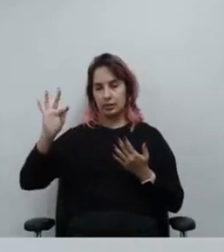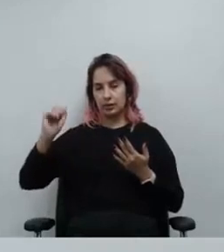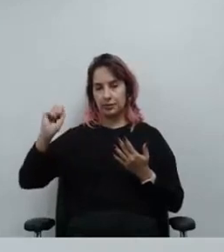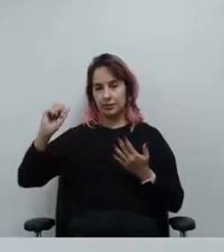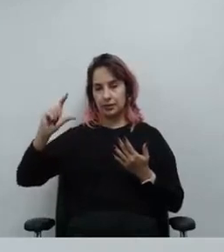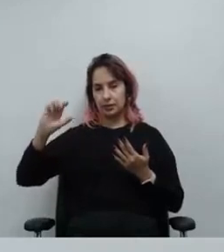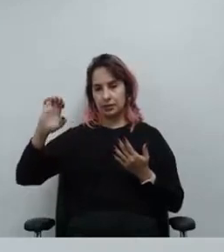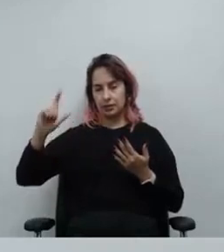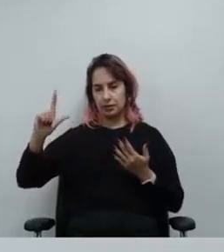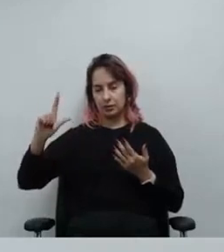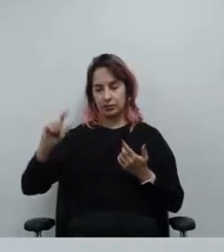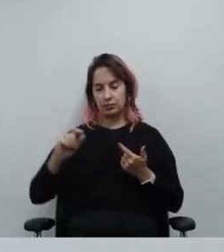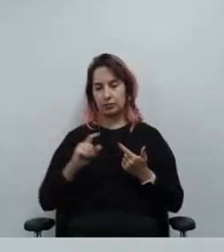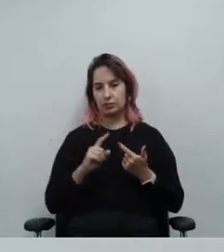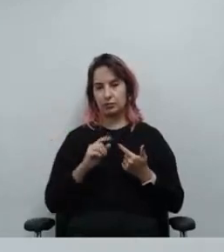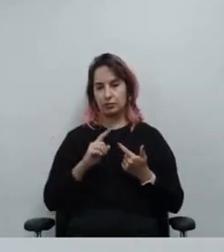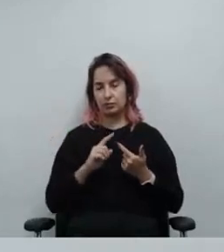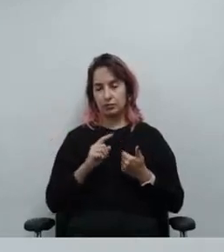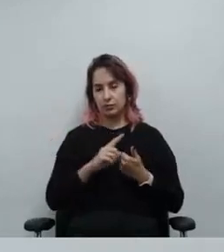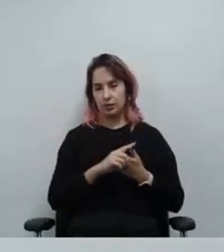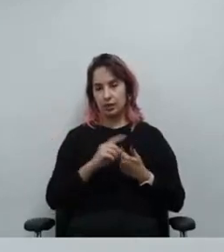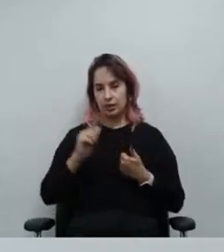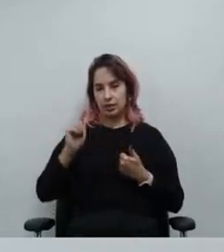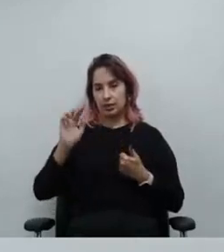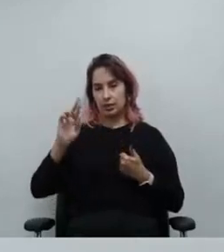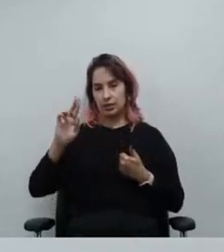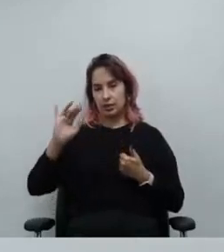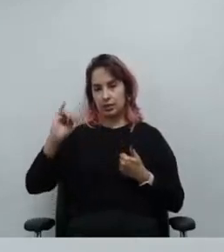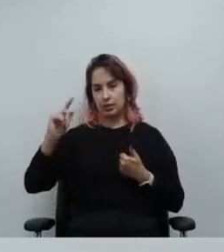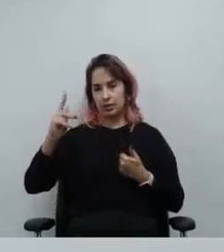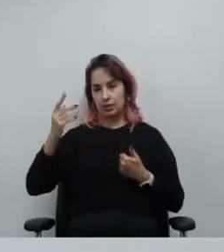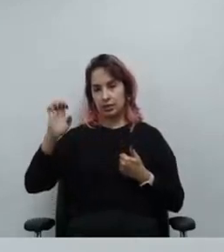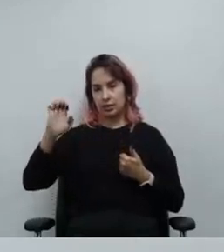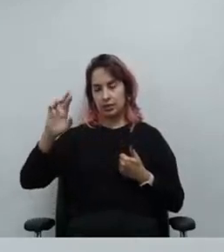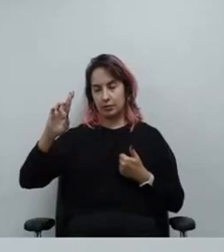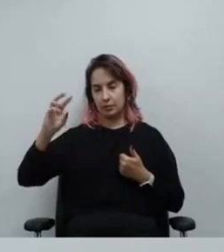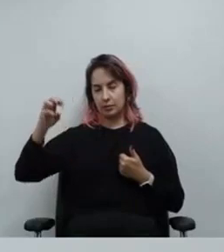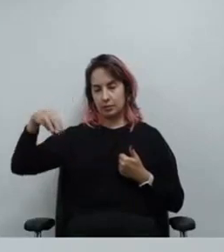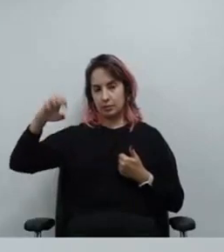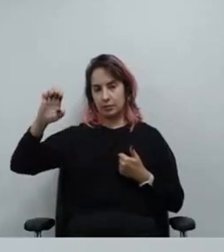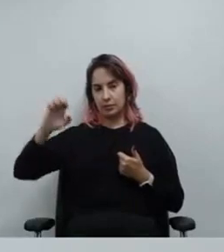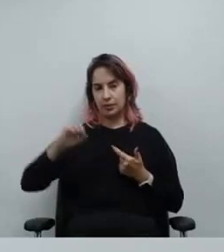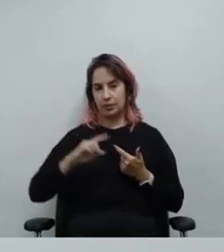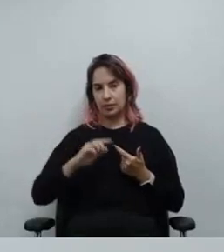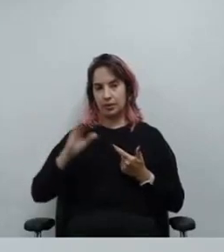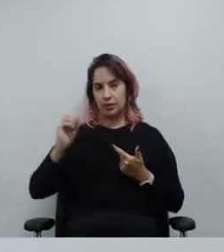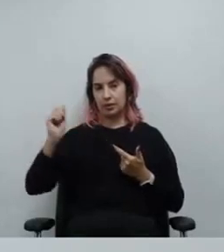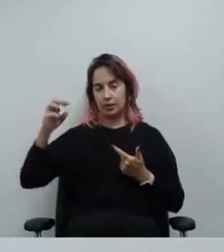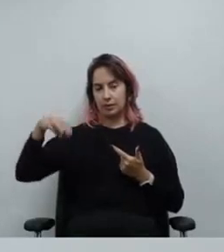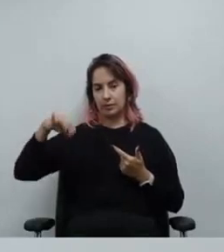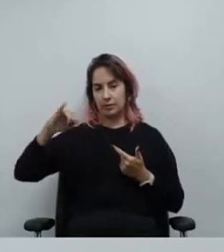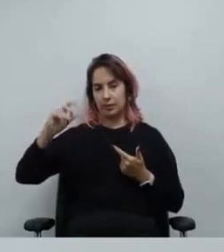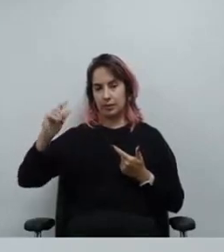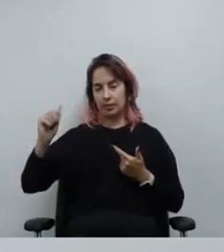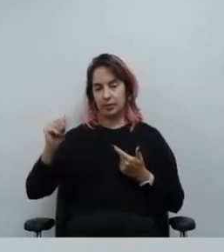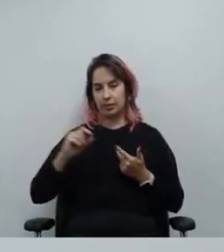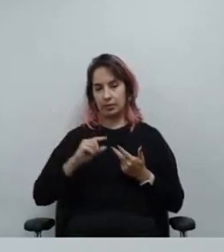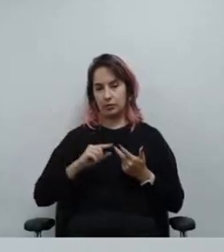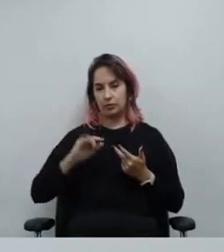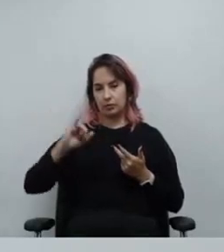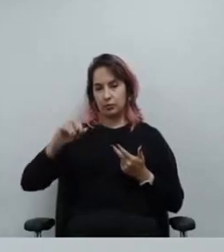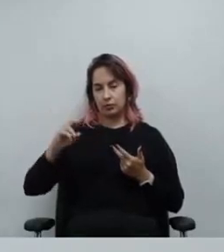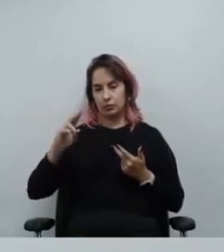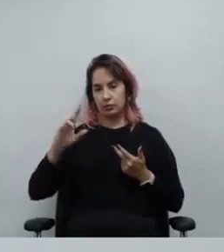Machado Viviane Nicolau, Guilherme Abramovich Mai, Camila Satolo do Canto,